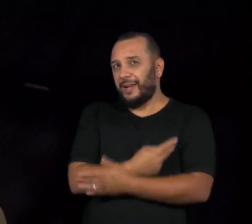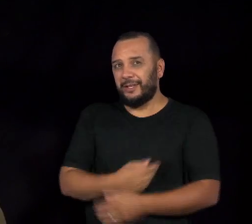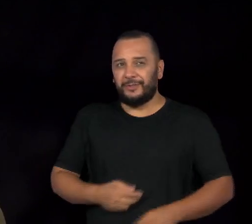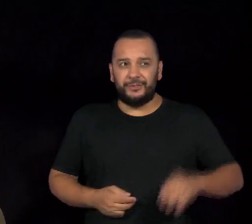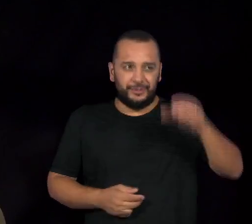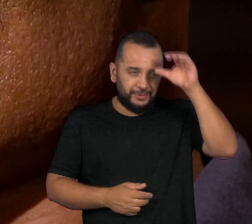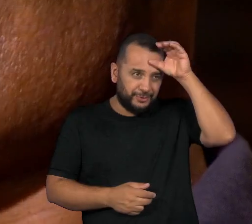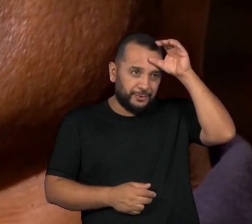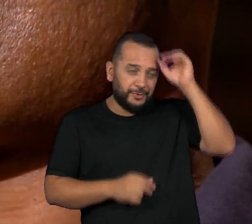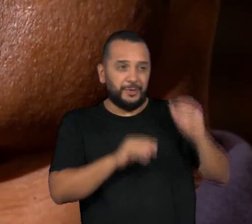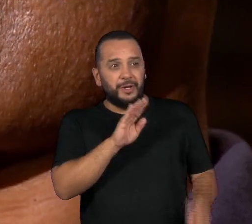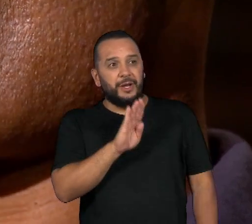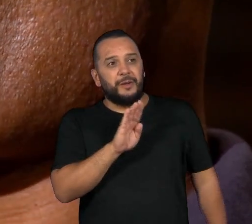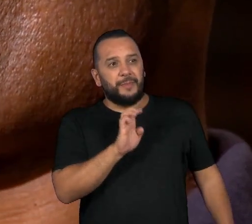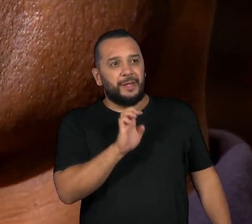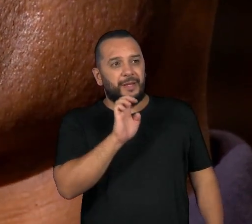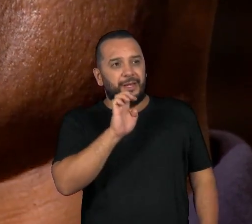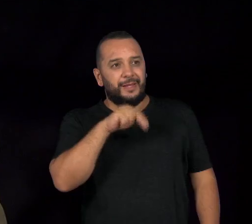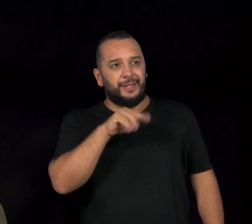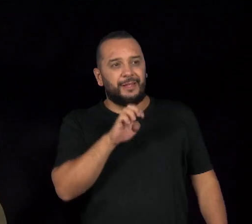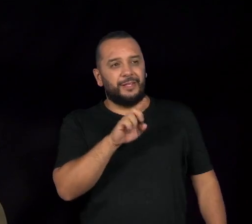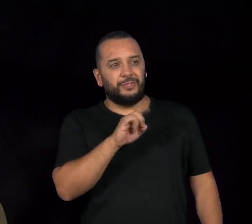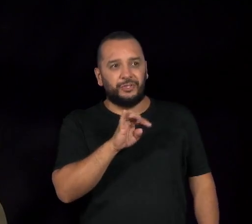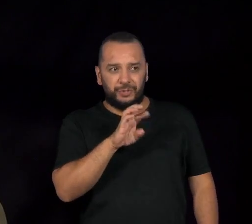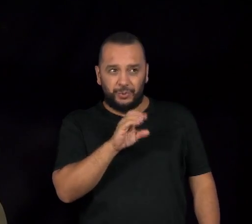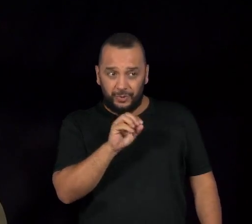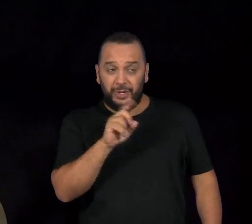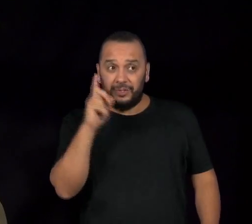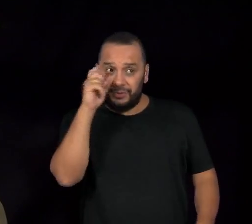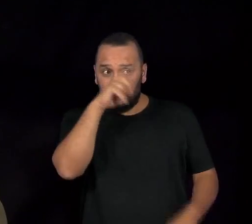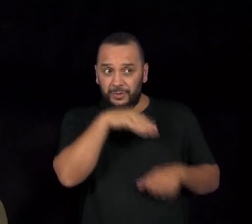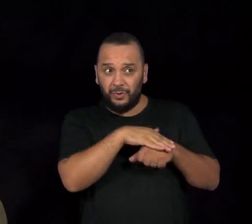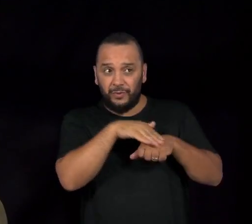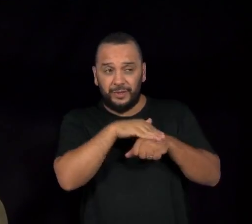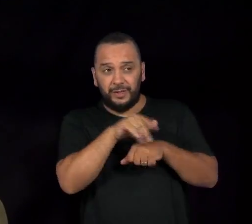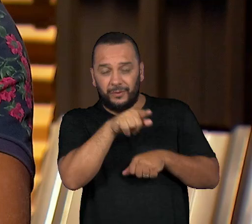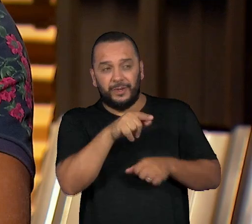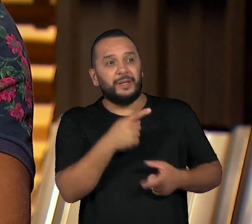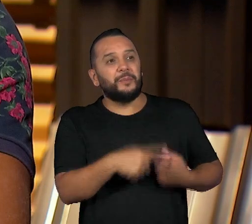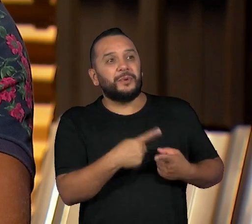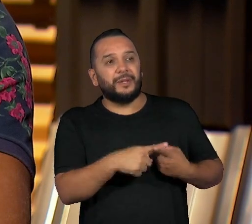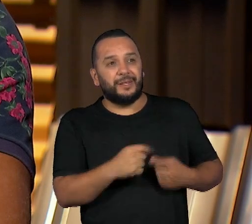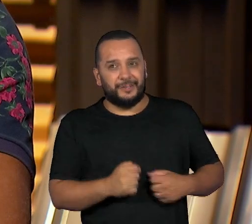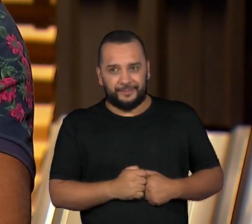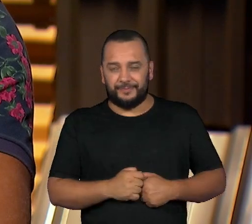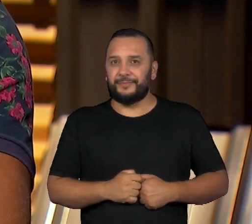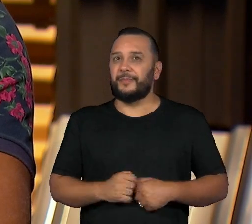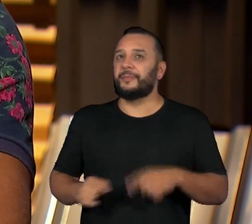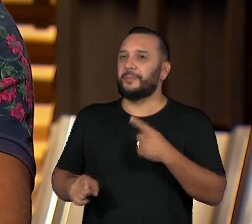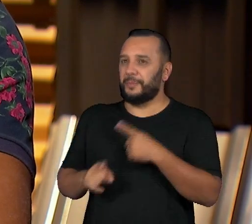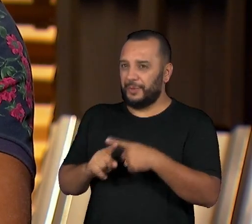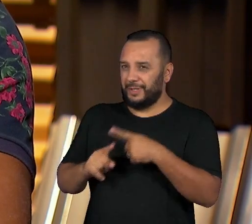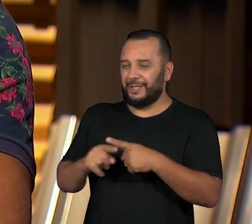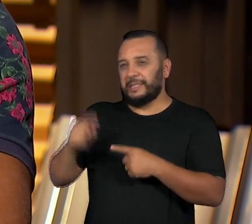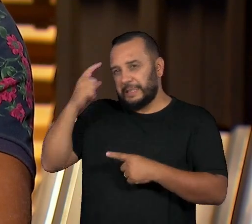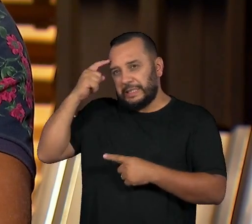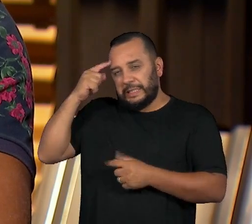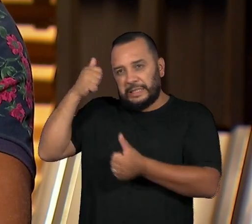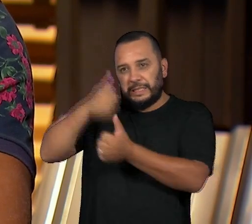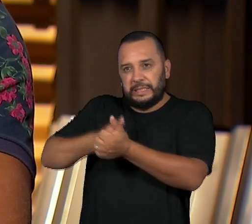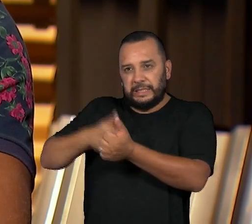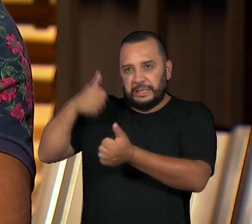Benedito. E era difícil conversar com o tio Benedito, por quê? Ele botava a gente para pensar